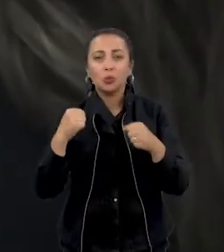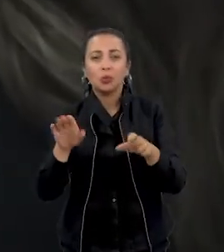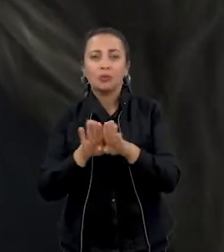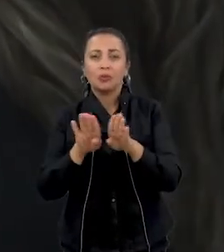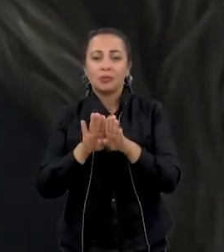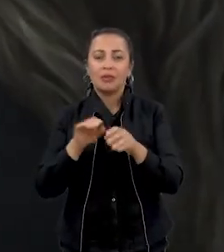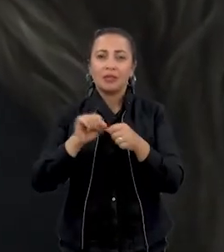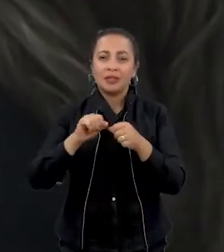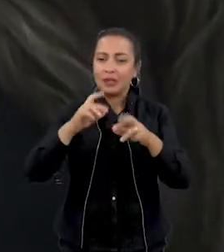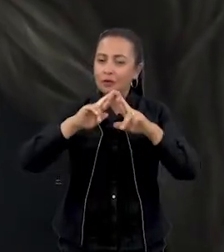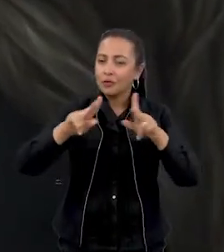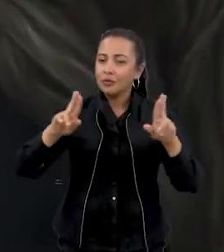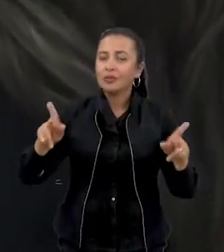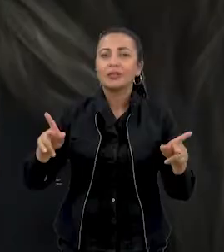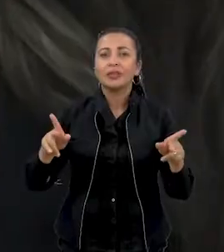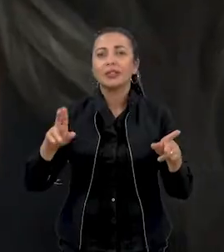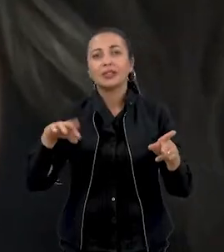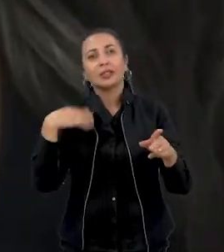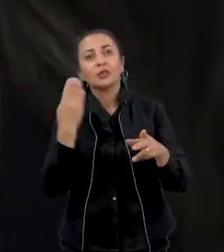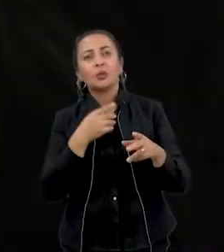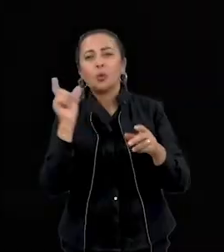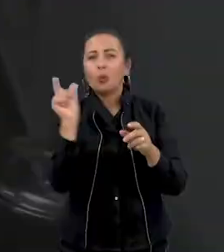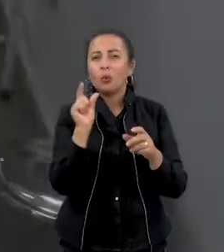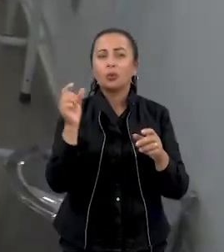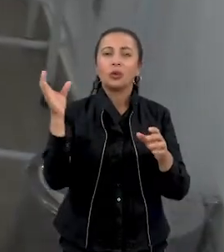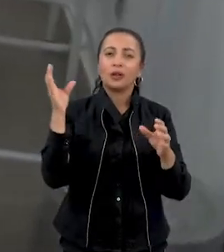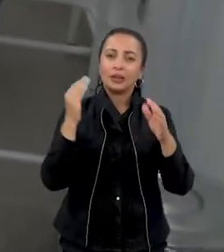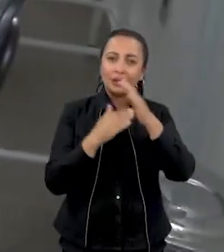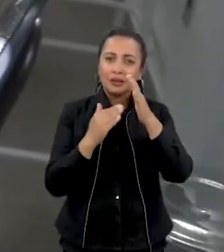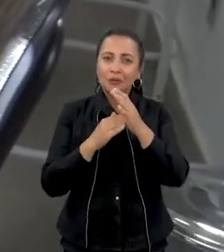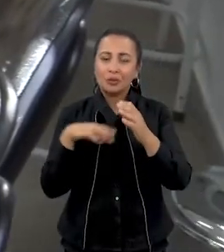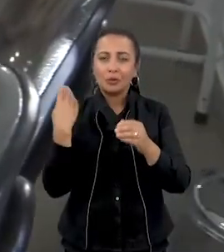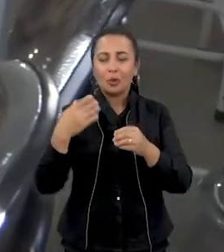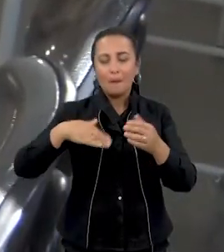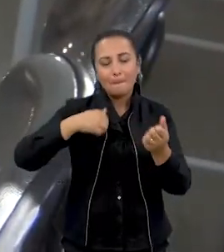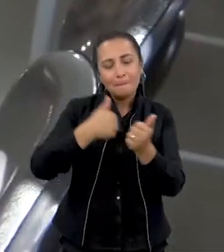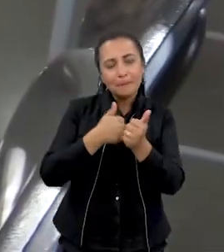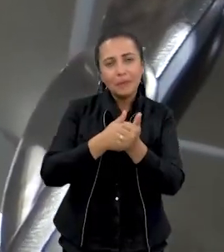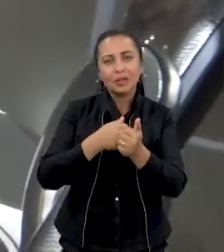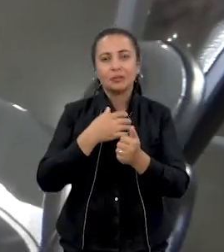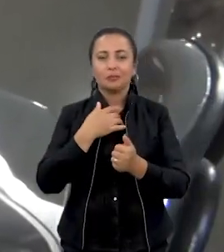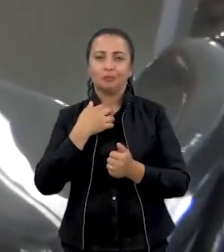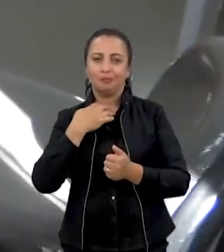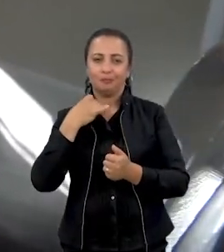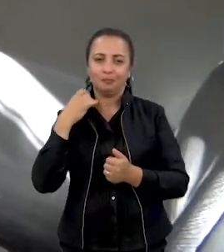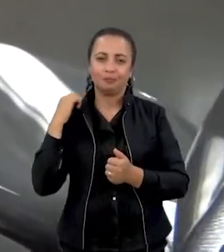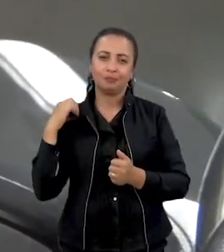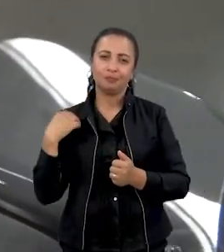consiga fazer a diferença o quanto antes a curto prazo aqui no nosso entorno.